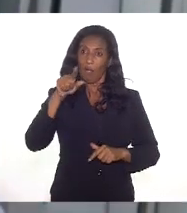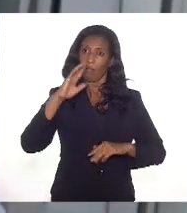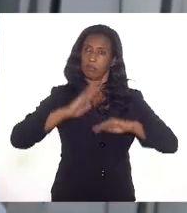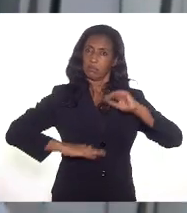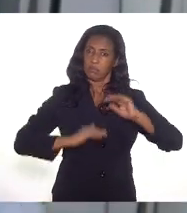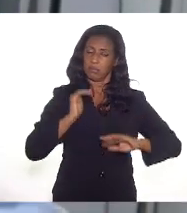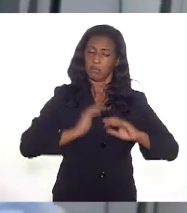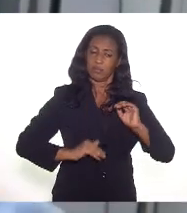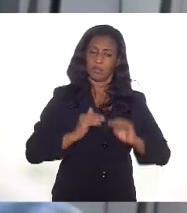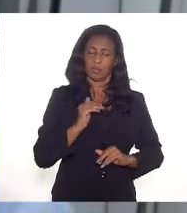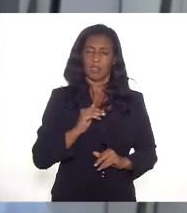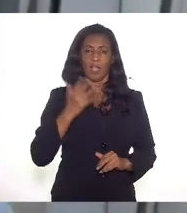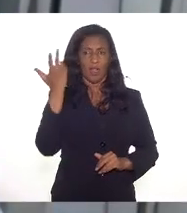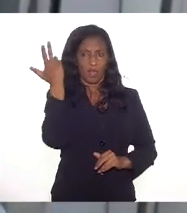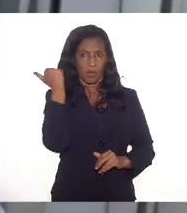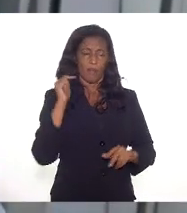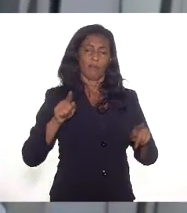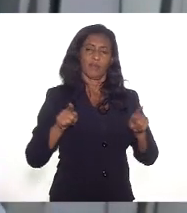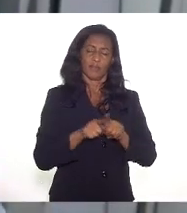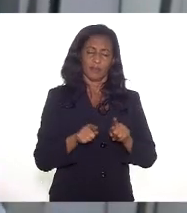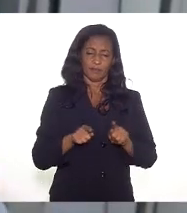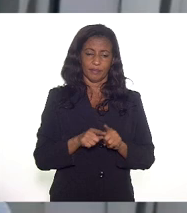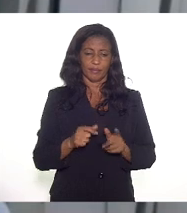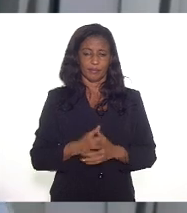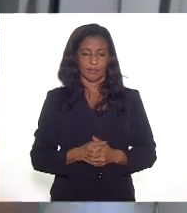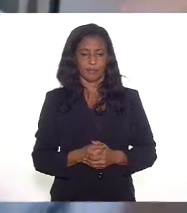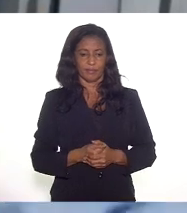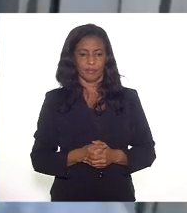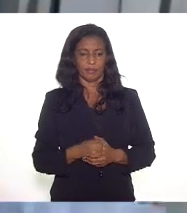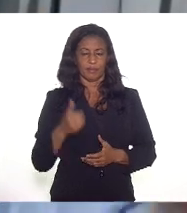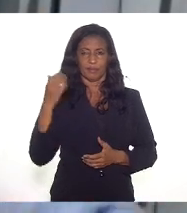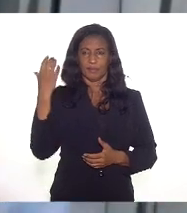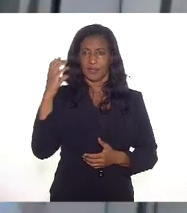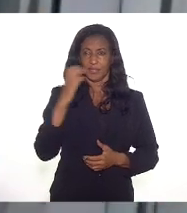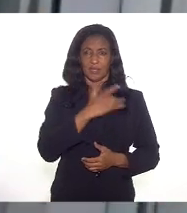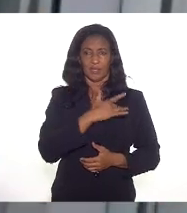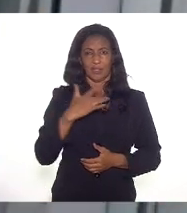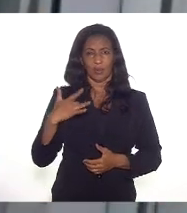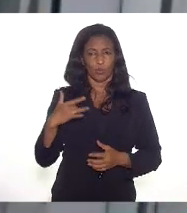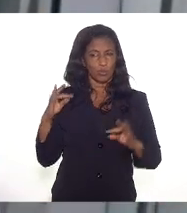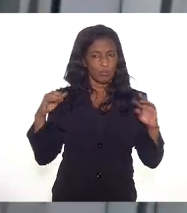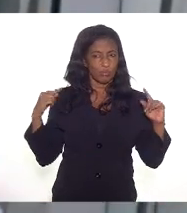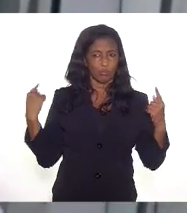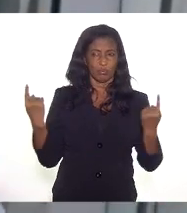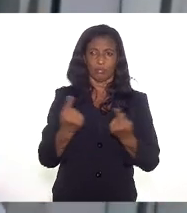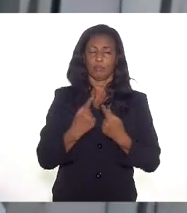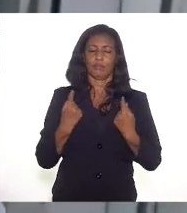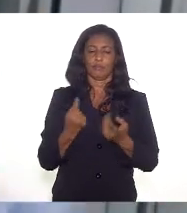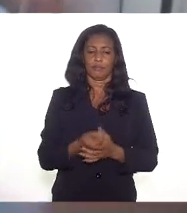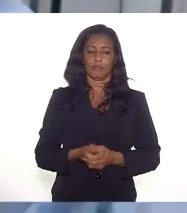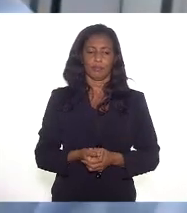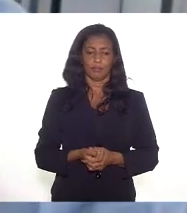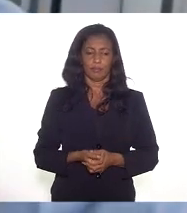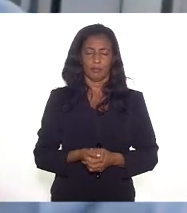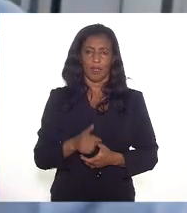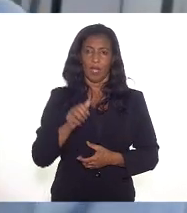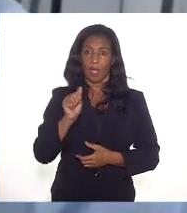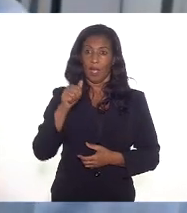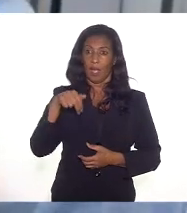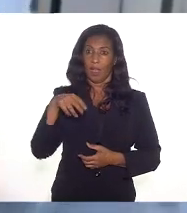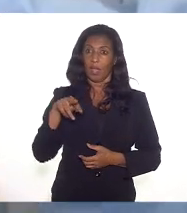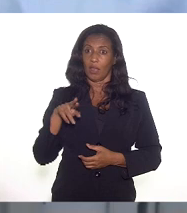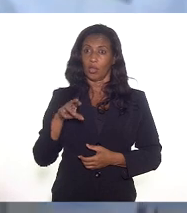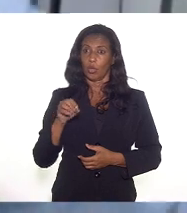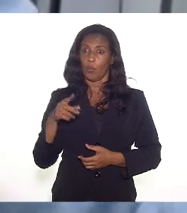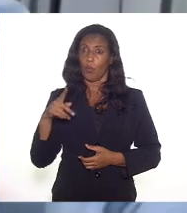proveniente, e o Eliomar também é engenheiro, né? Nas ciências da saúde, de modo geral, na antropologia,